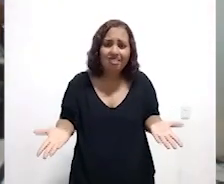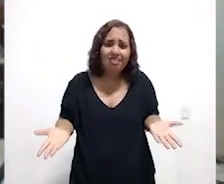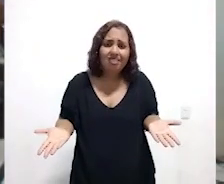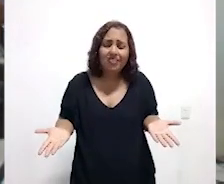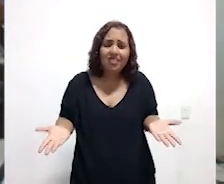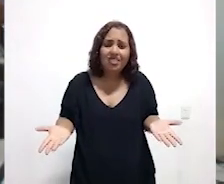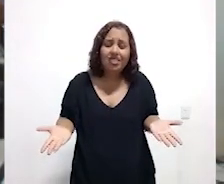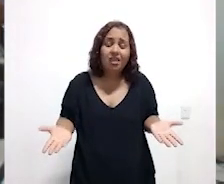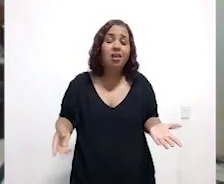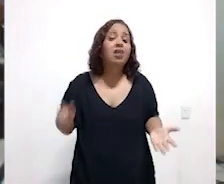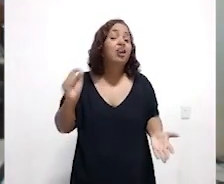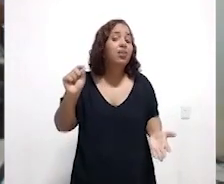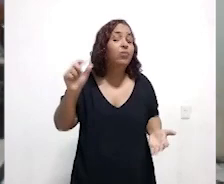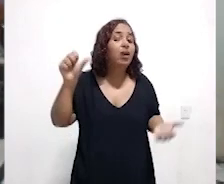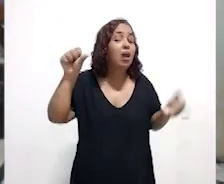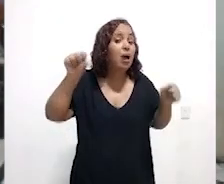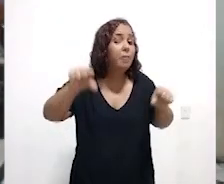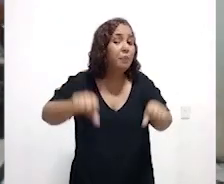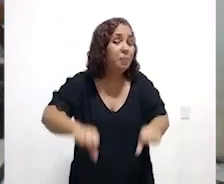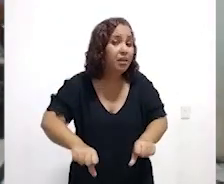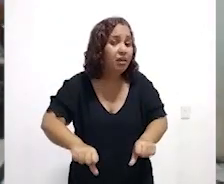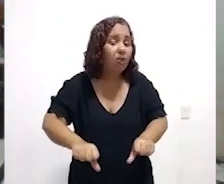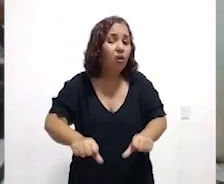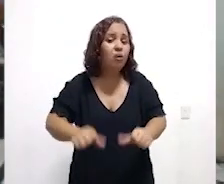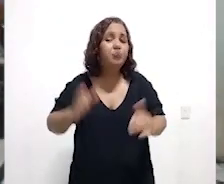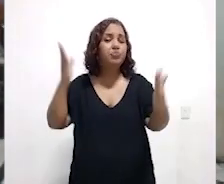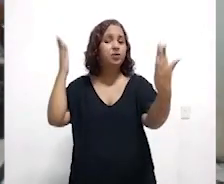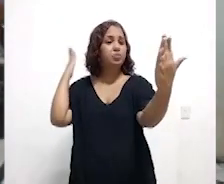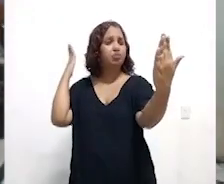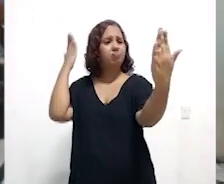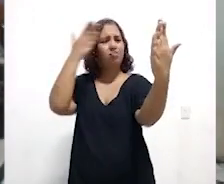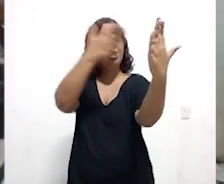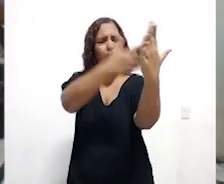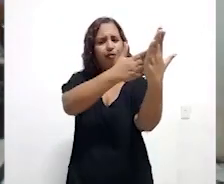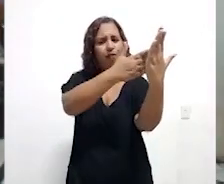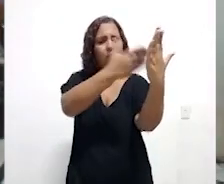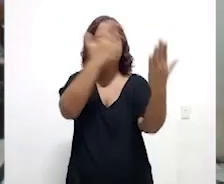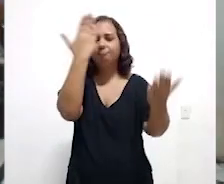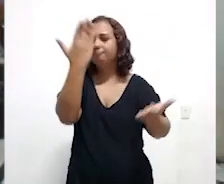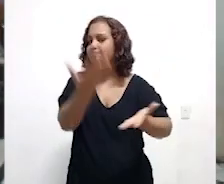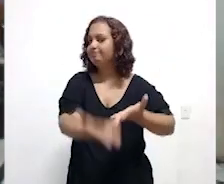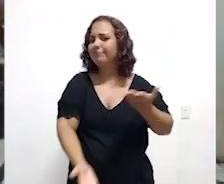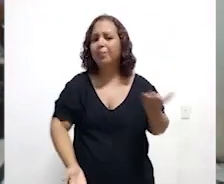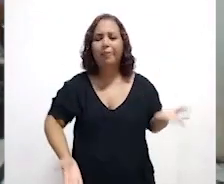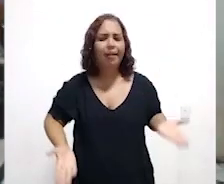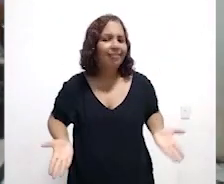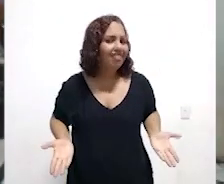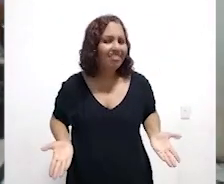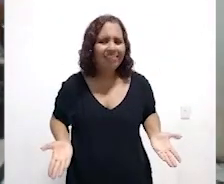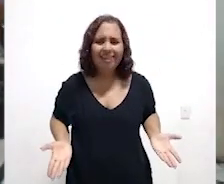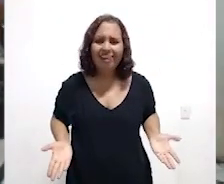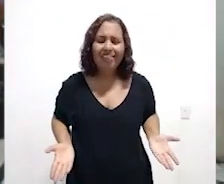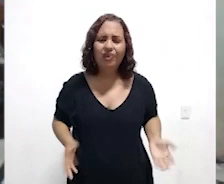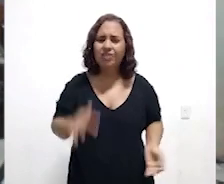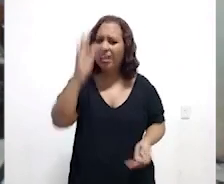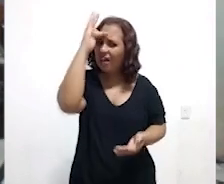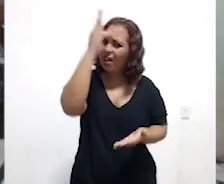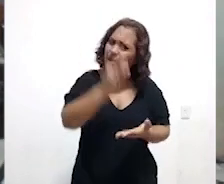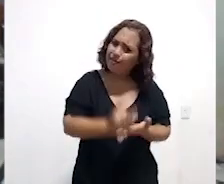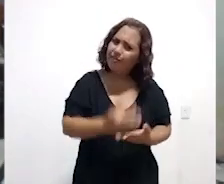pior, perderem o foco. Se a sua fé já apresentava